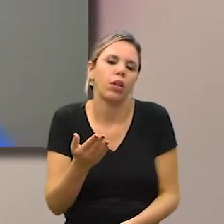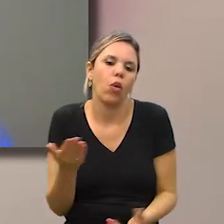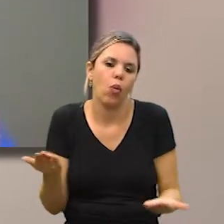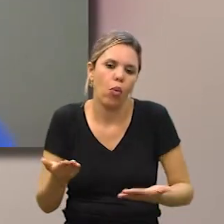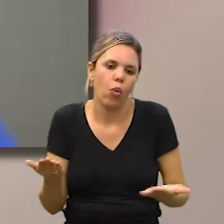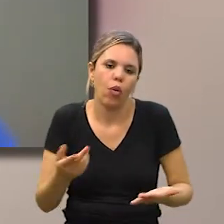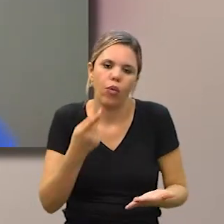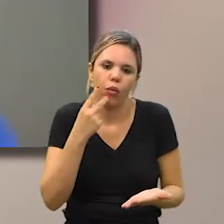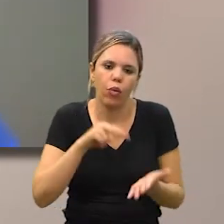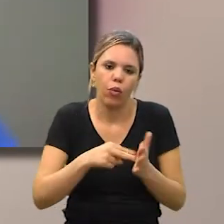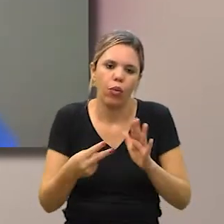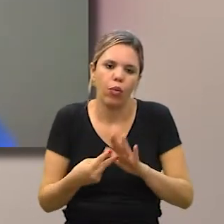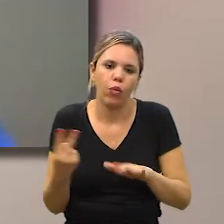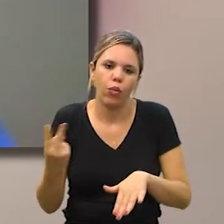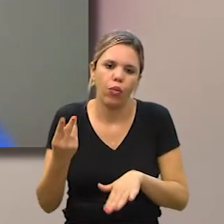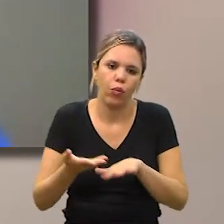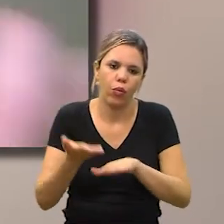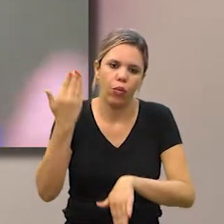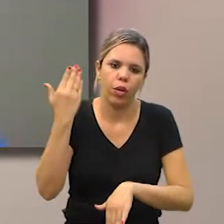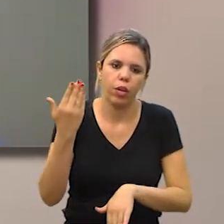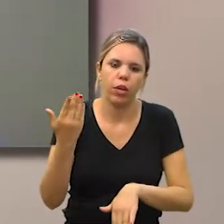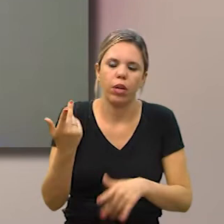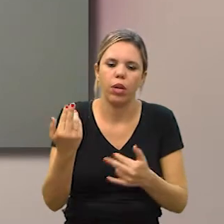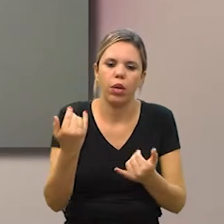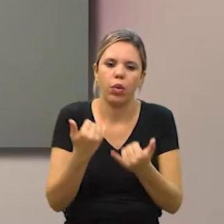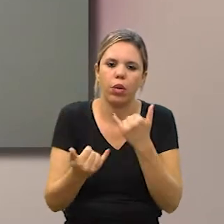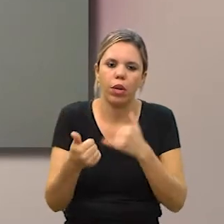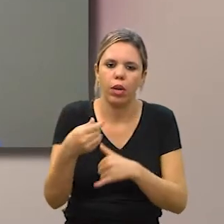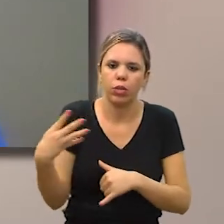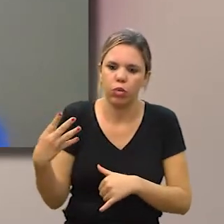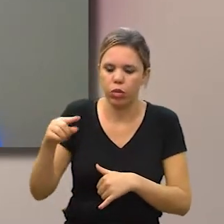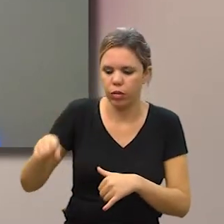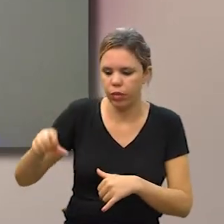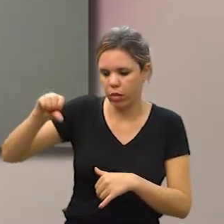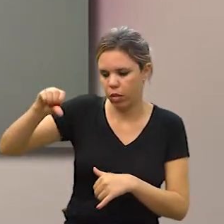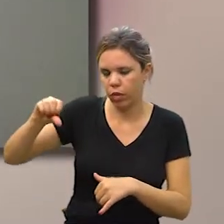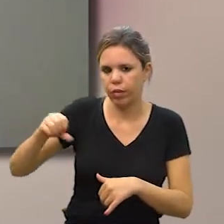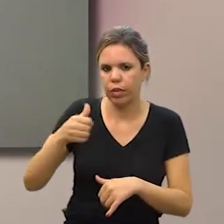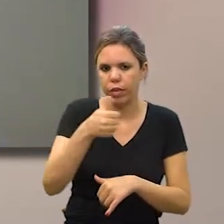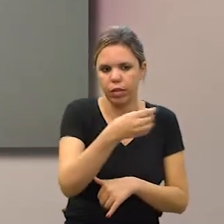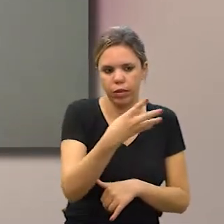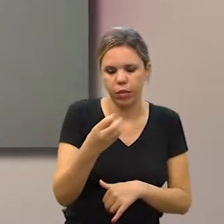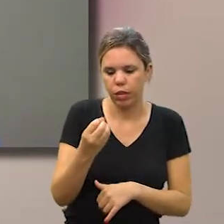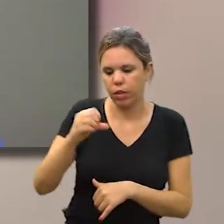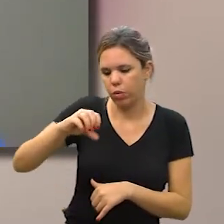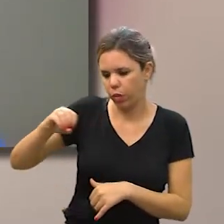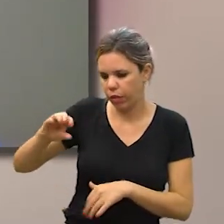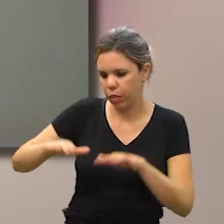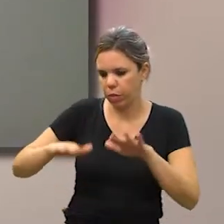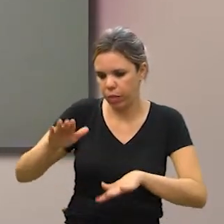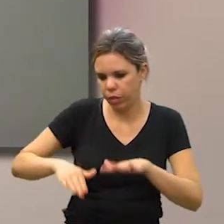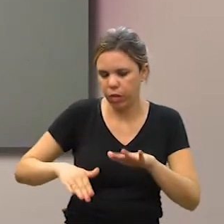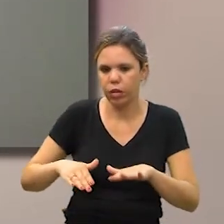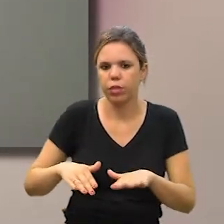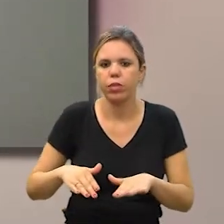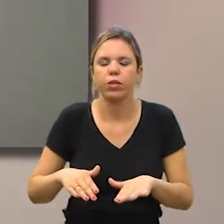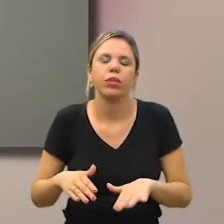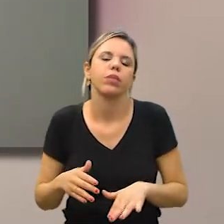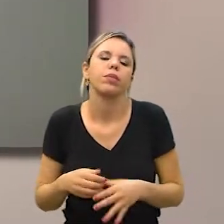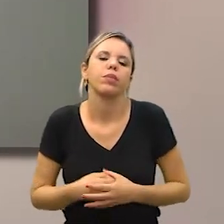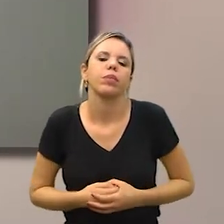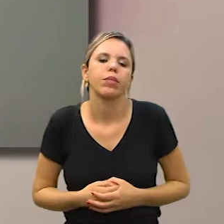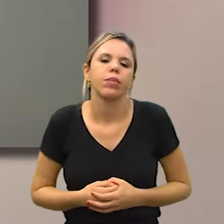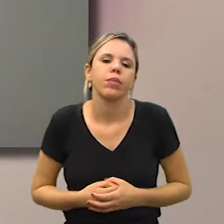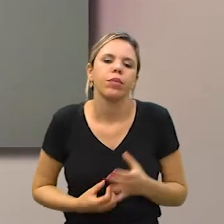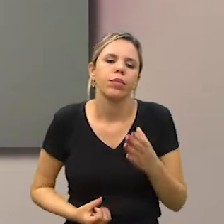hoje considerado o valores maior = 14 por 9 ou 140 por 90 e da unidade